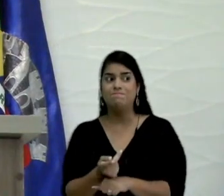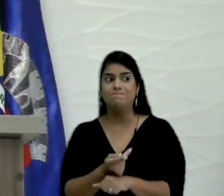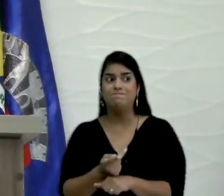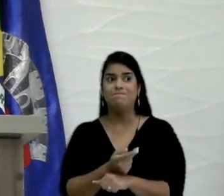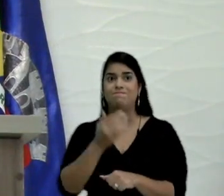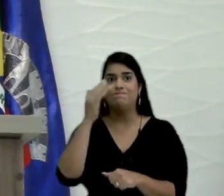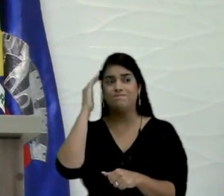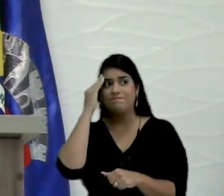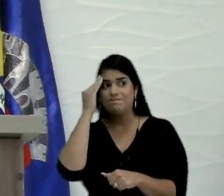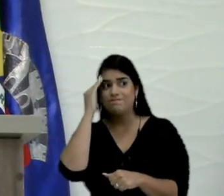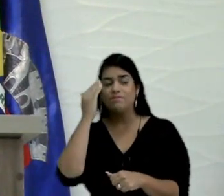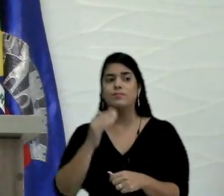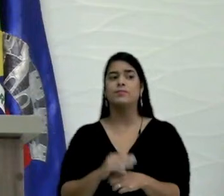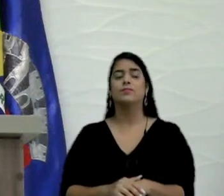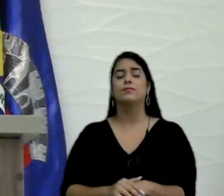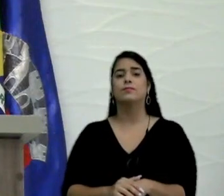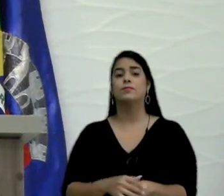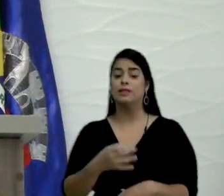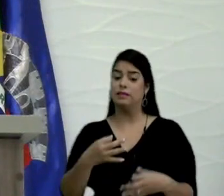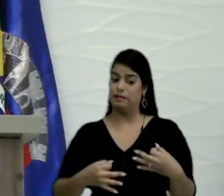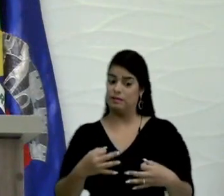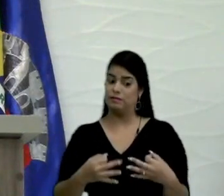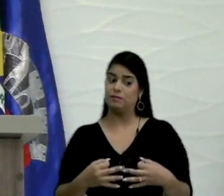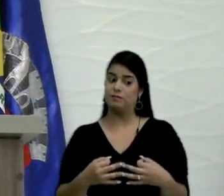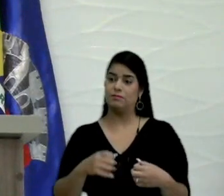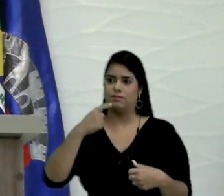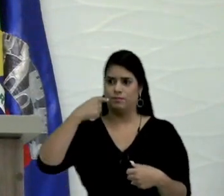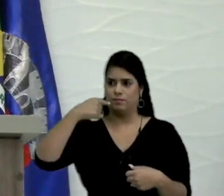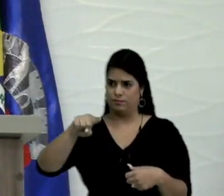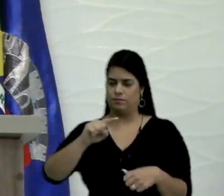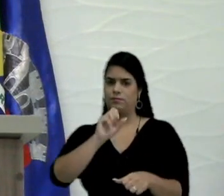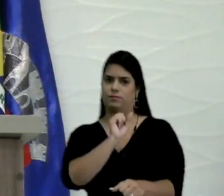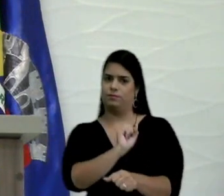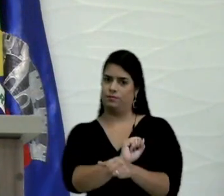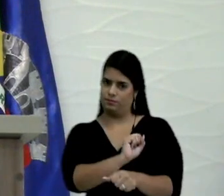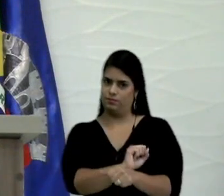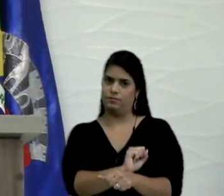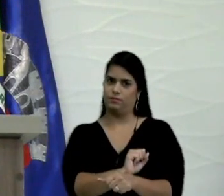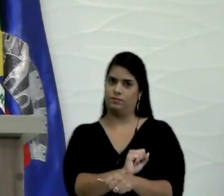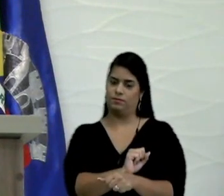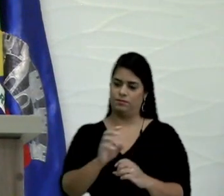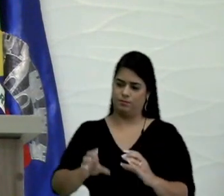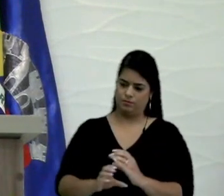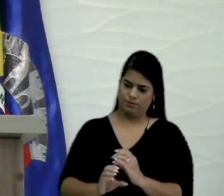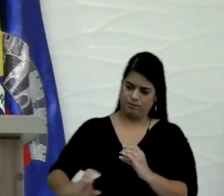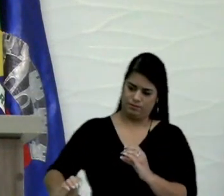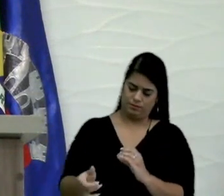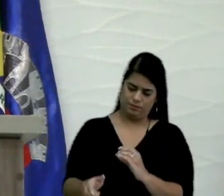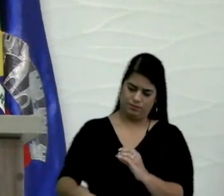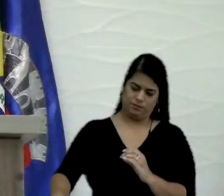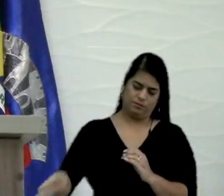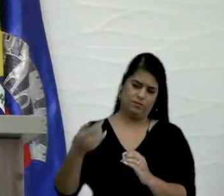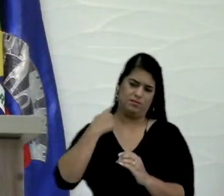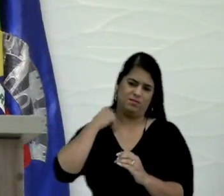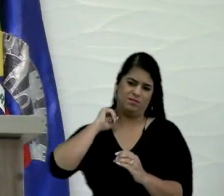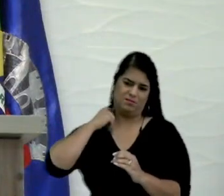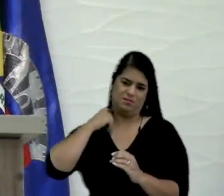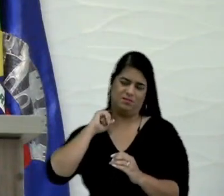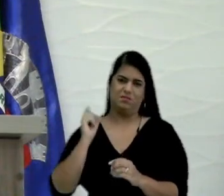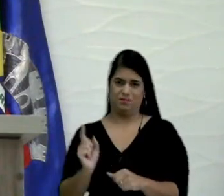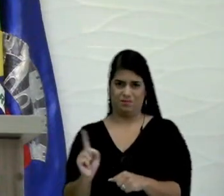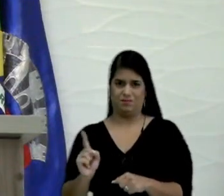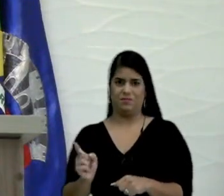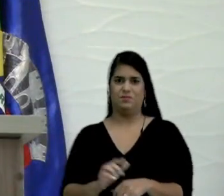disse o tribunal Mandou parar aquele esgoto eu vi dizer João aquele esgoto